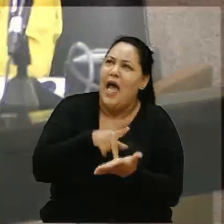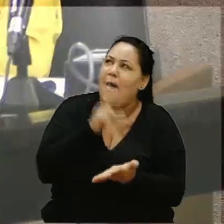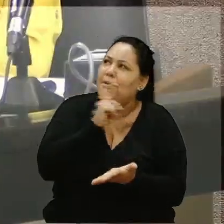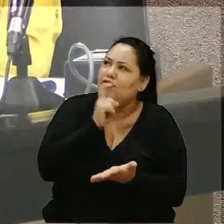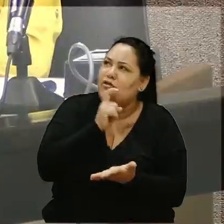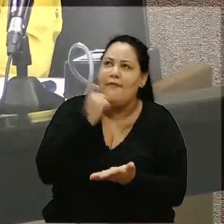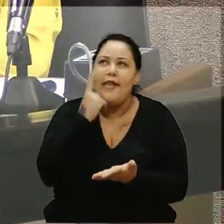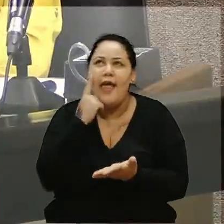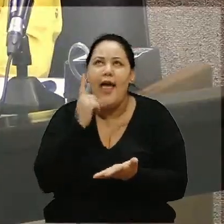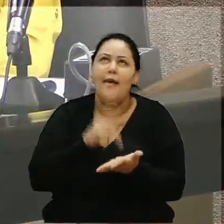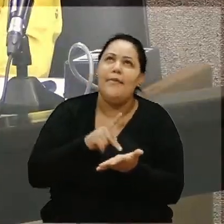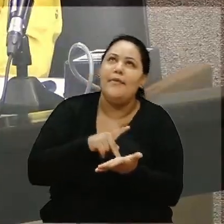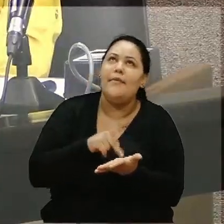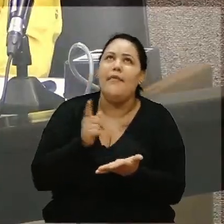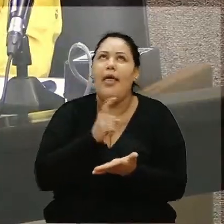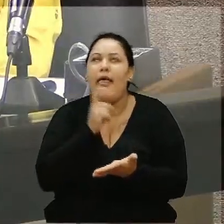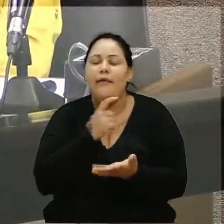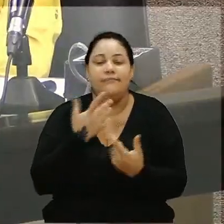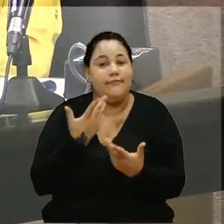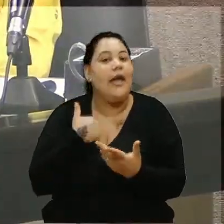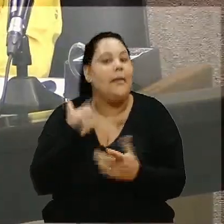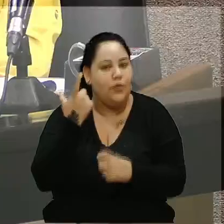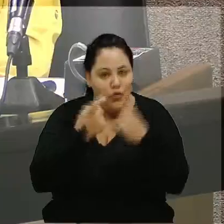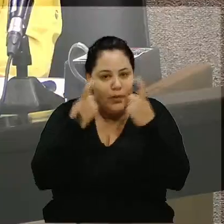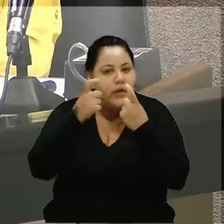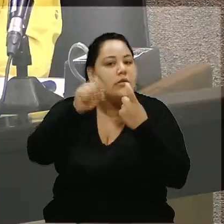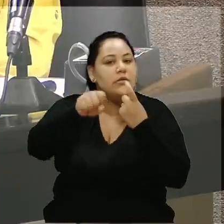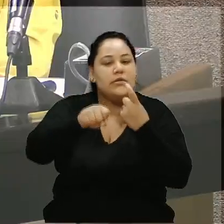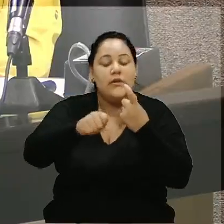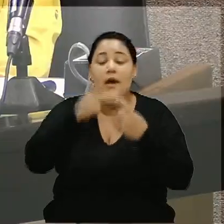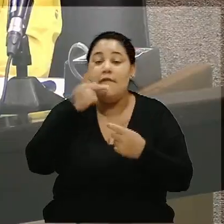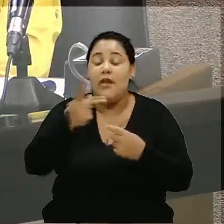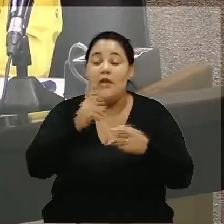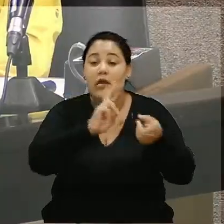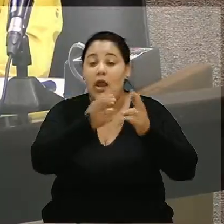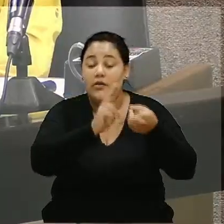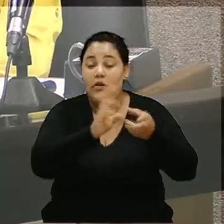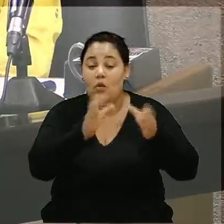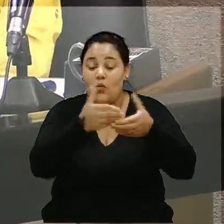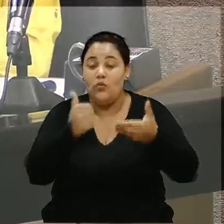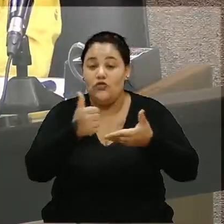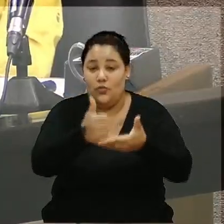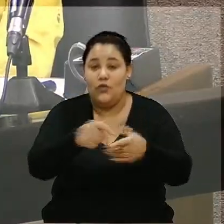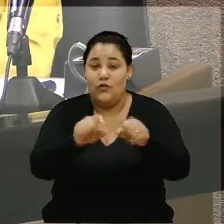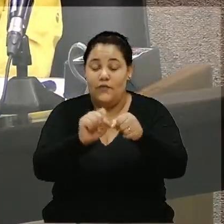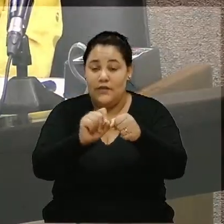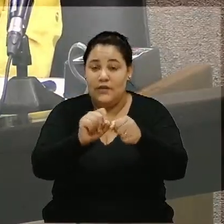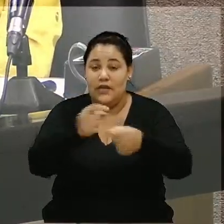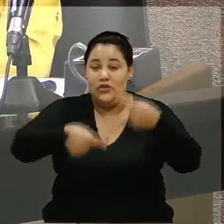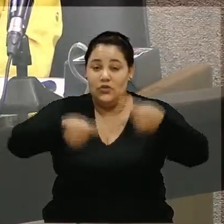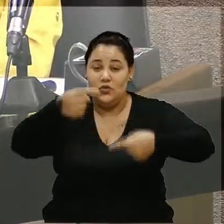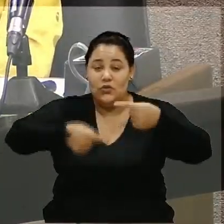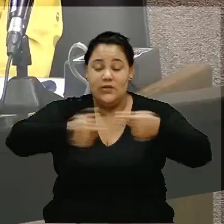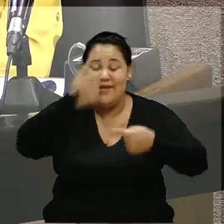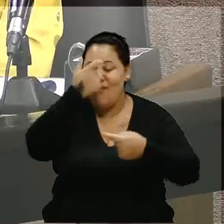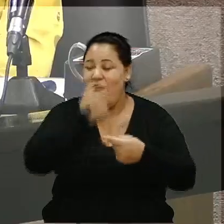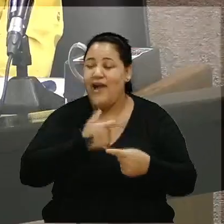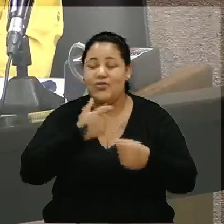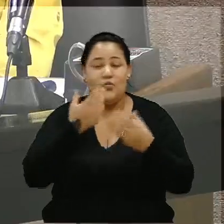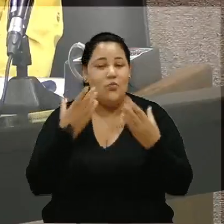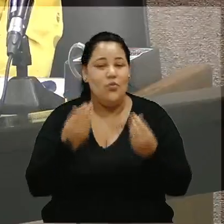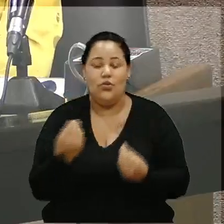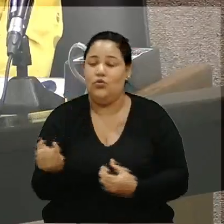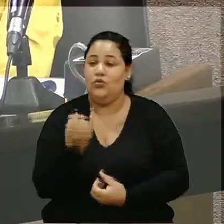essa situação. Quanto à frente parlamentar fazer essas discussões, eu acho de